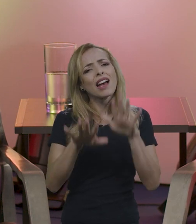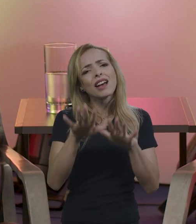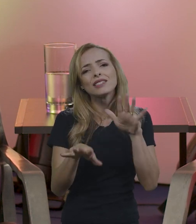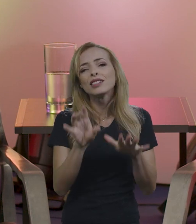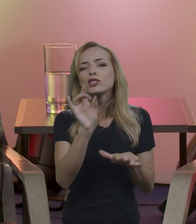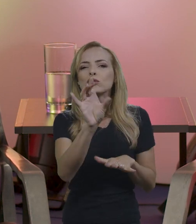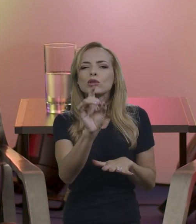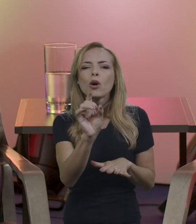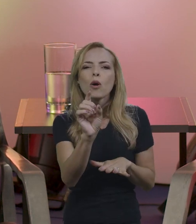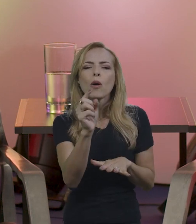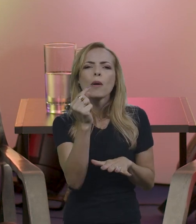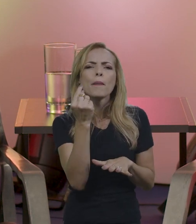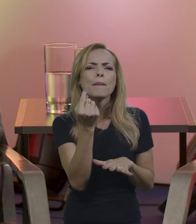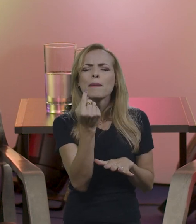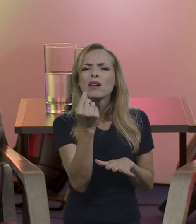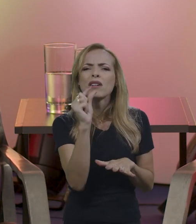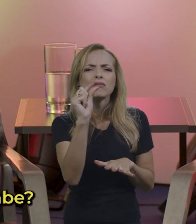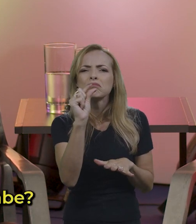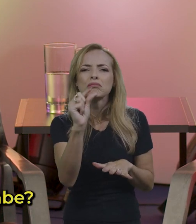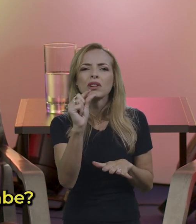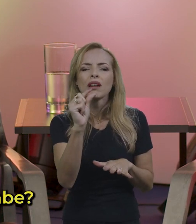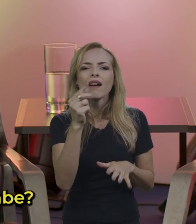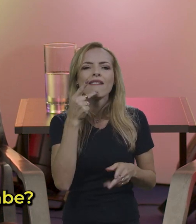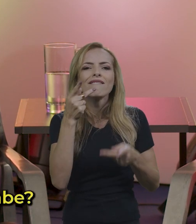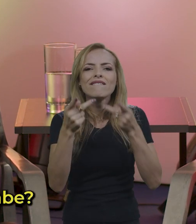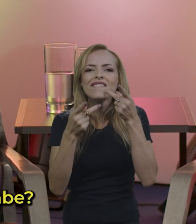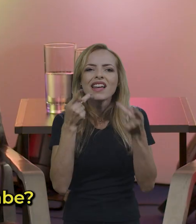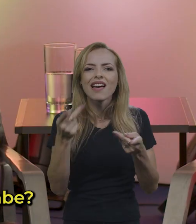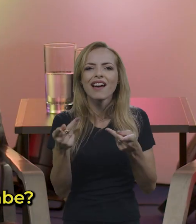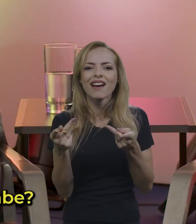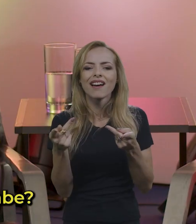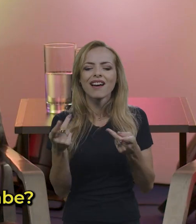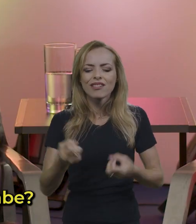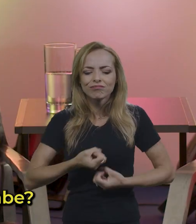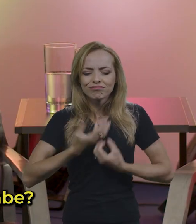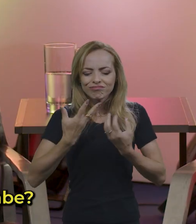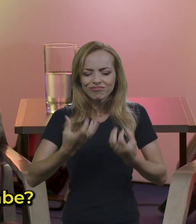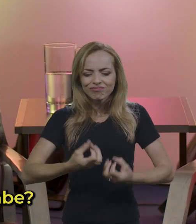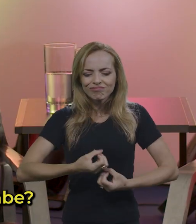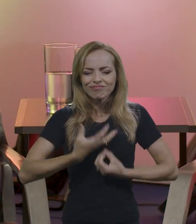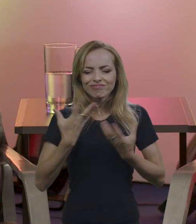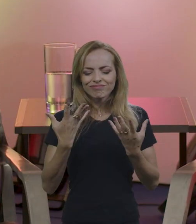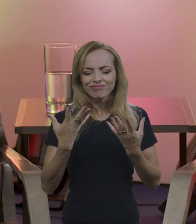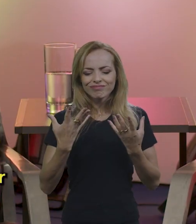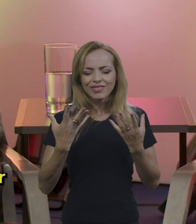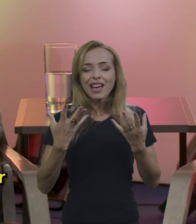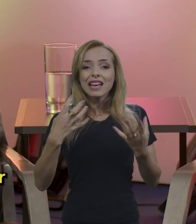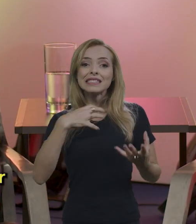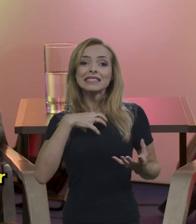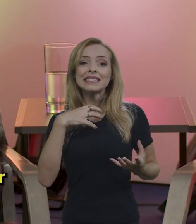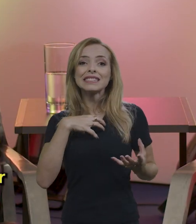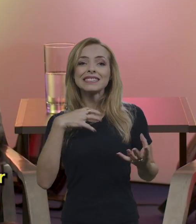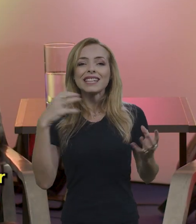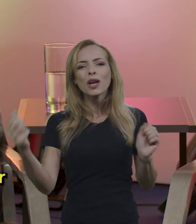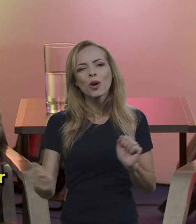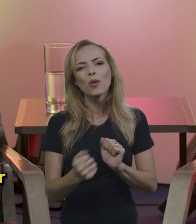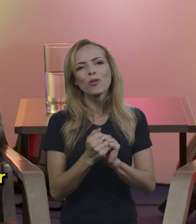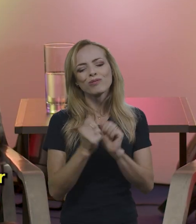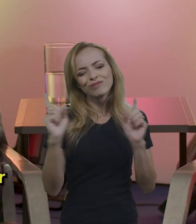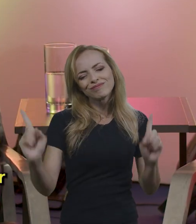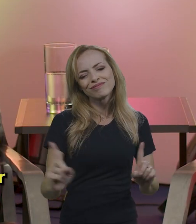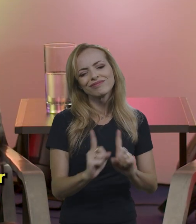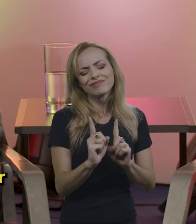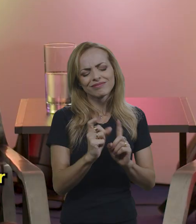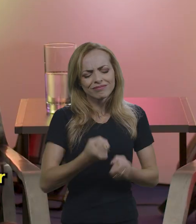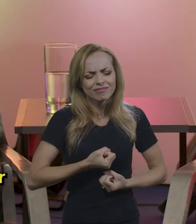isso. E já, assim, abre um mundo, assim, para essa pessoa, sabe? Porque às vezes é só isso, é só